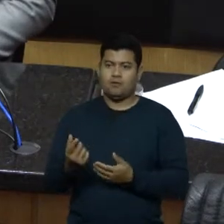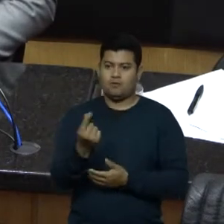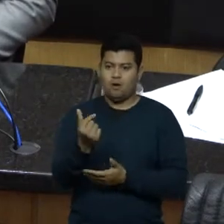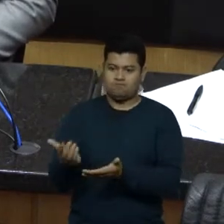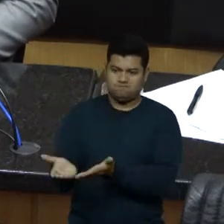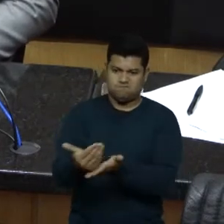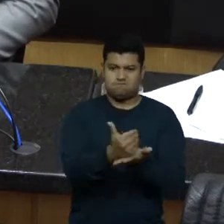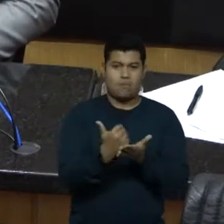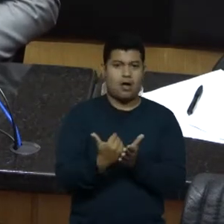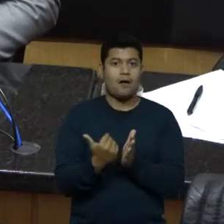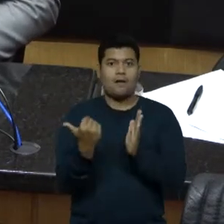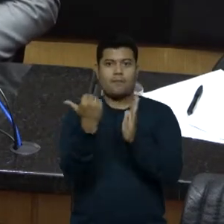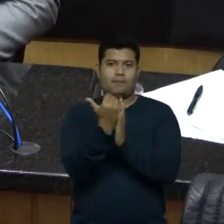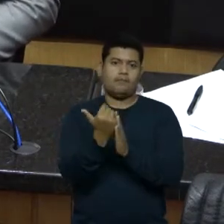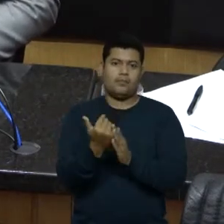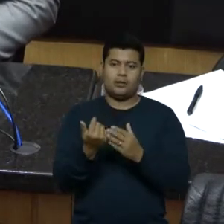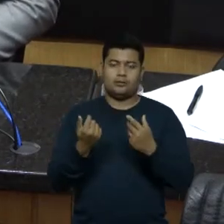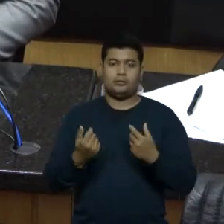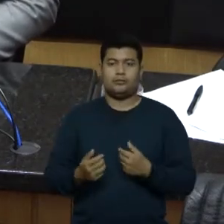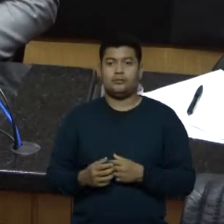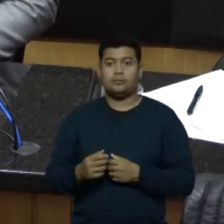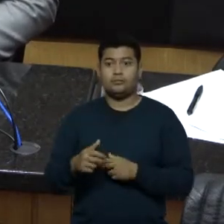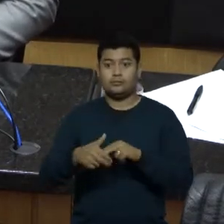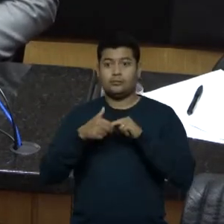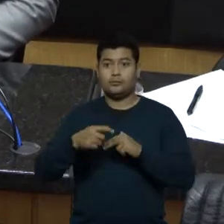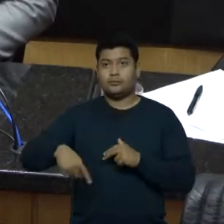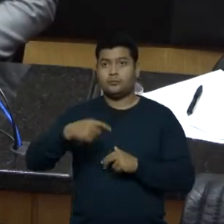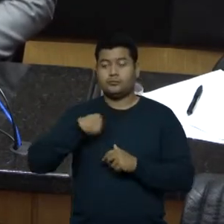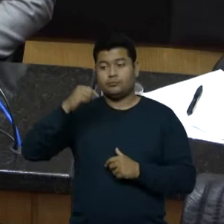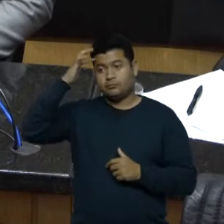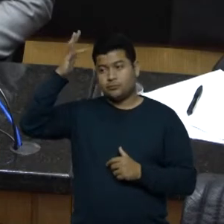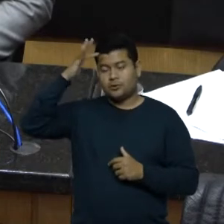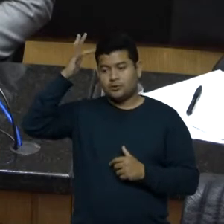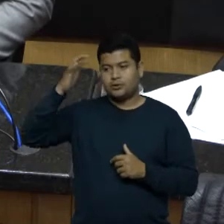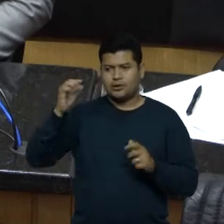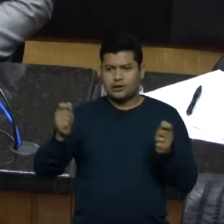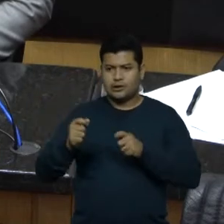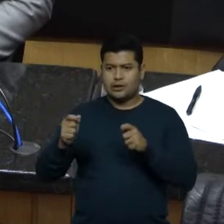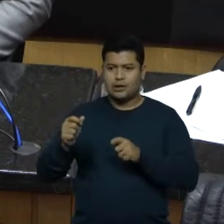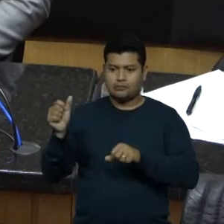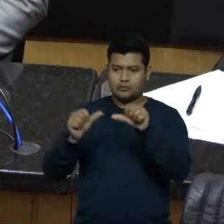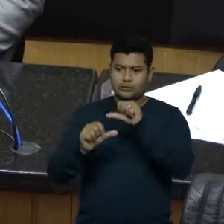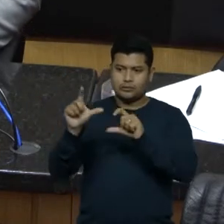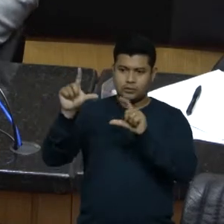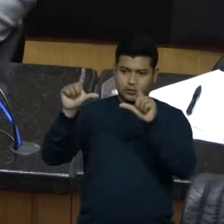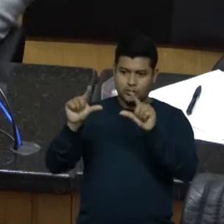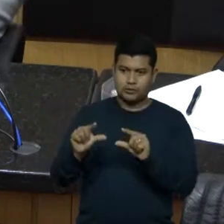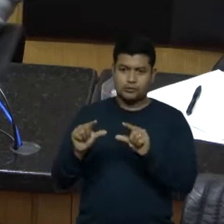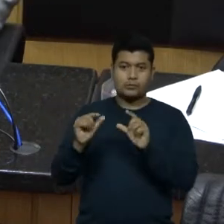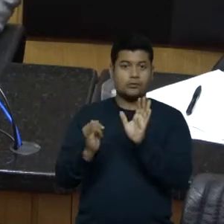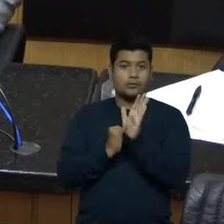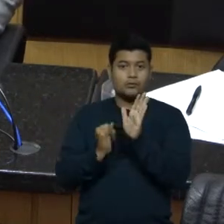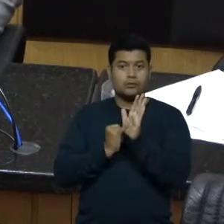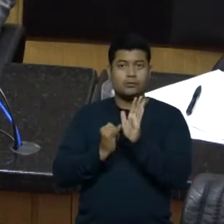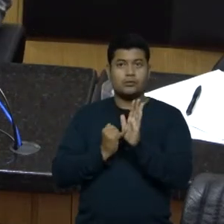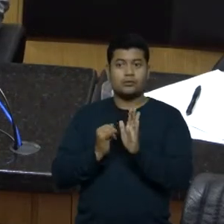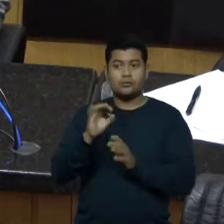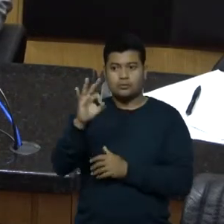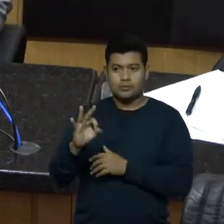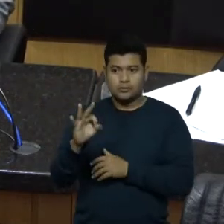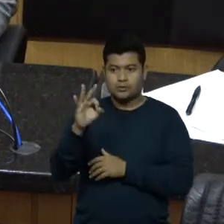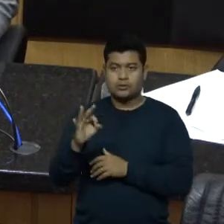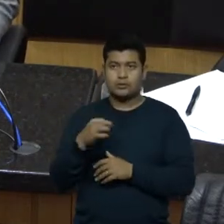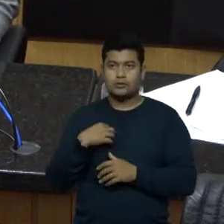que poderia se trazer por uma por um percentual fixo menor que talvez não houvesse